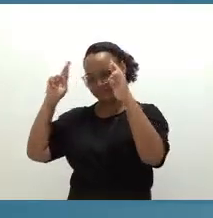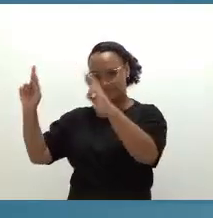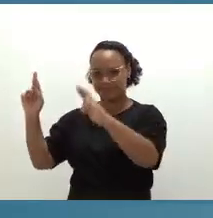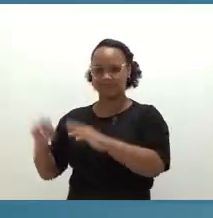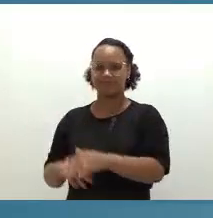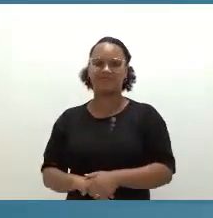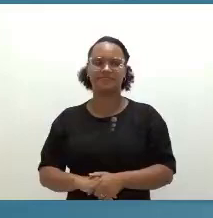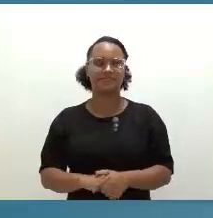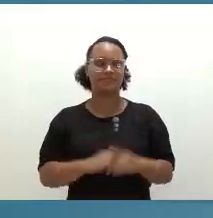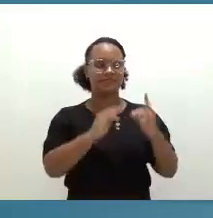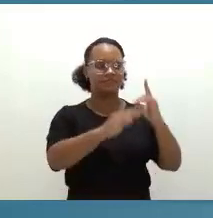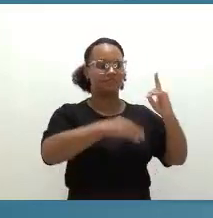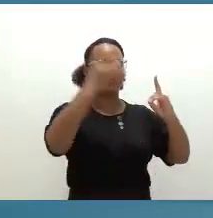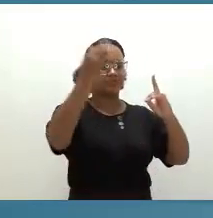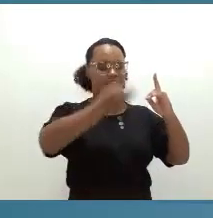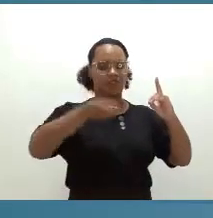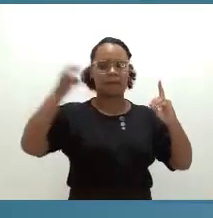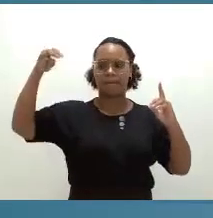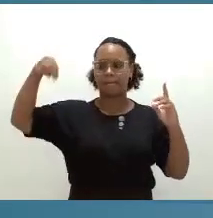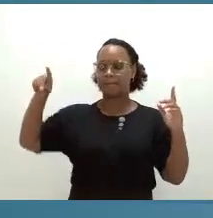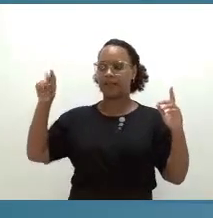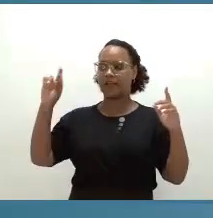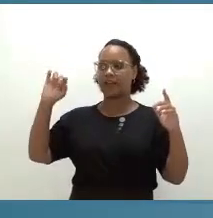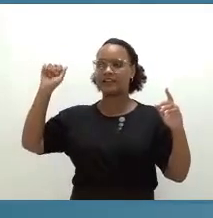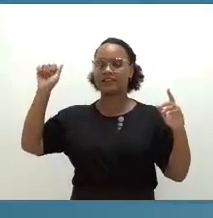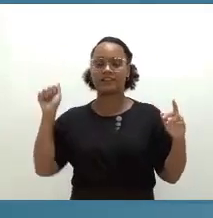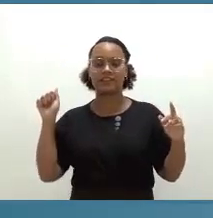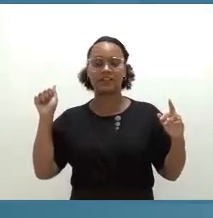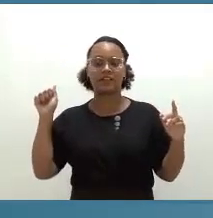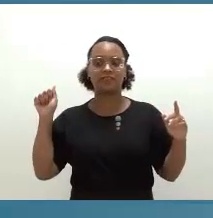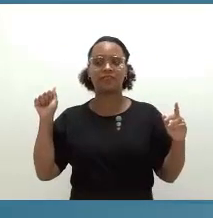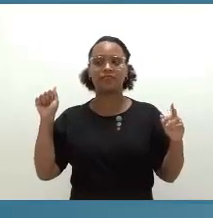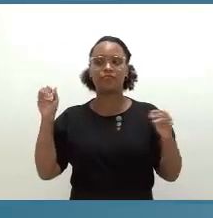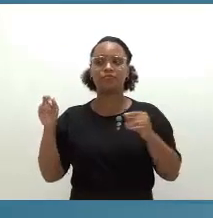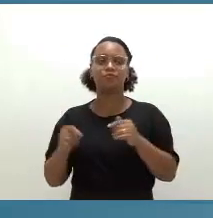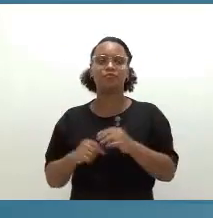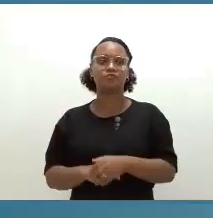Desembargadora Maria de Nazaré Saavedra Guimarães.